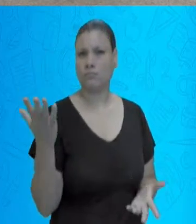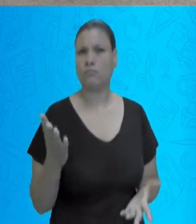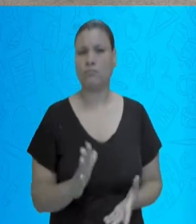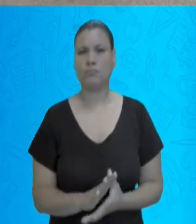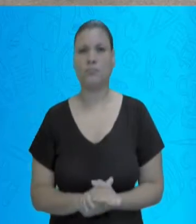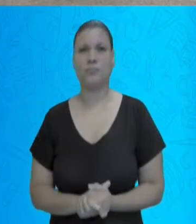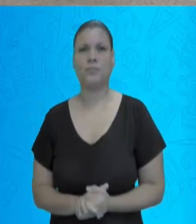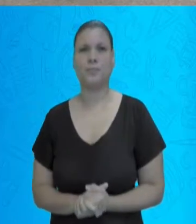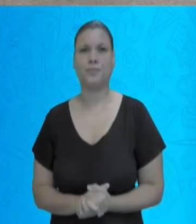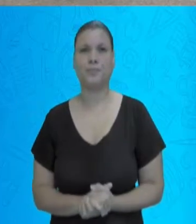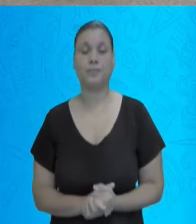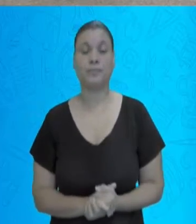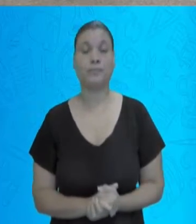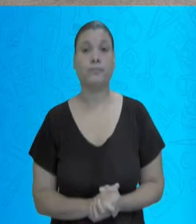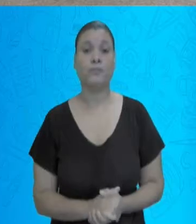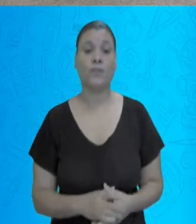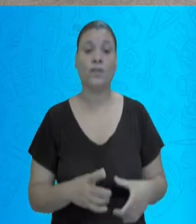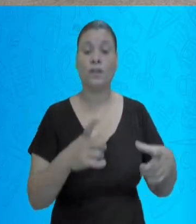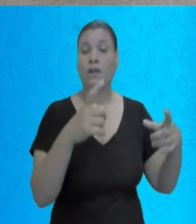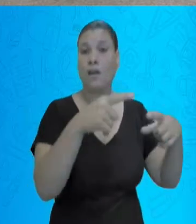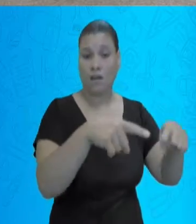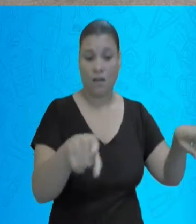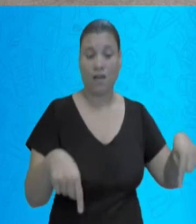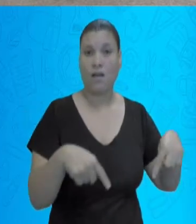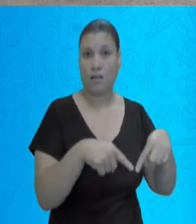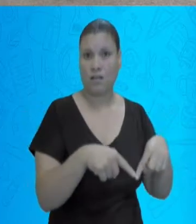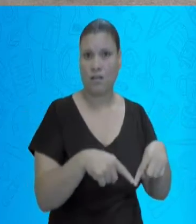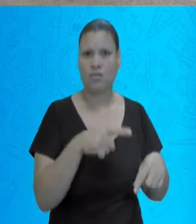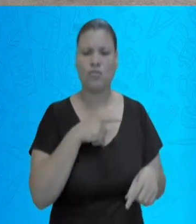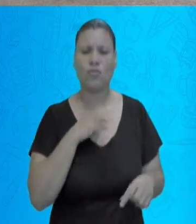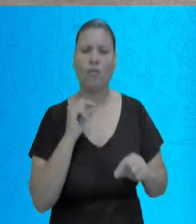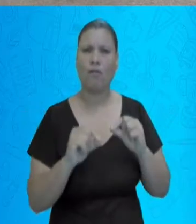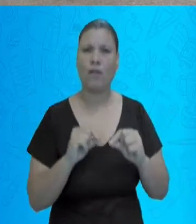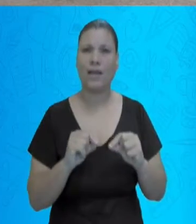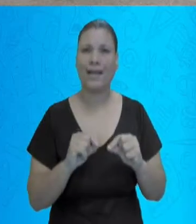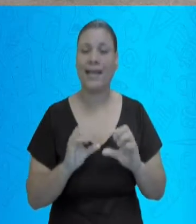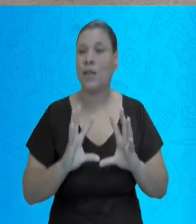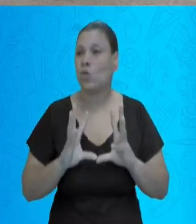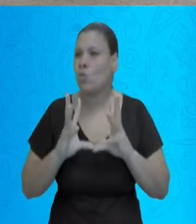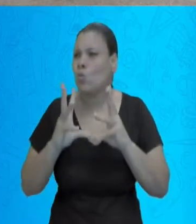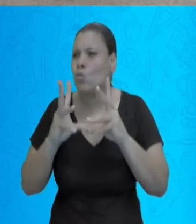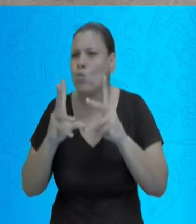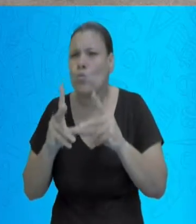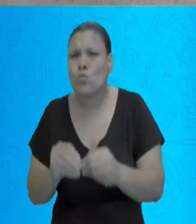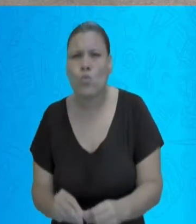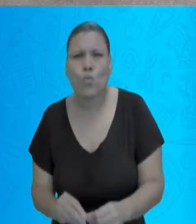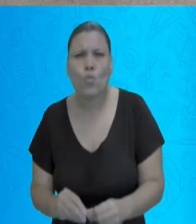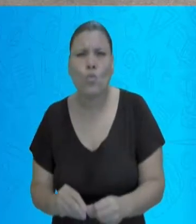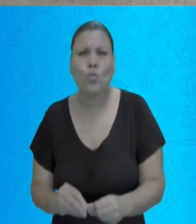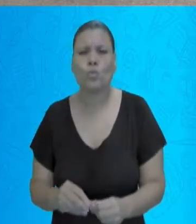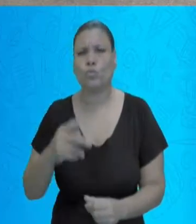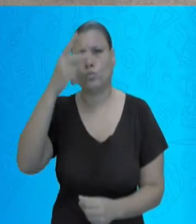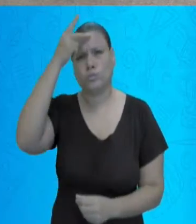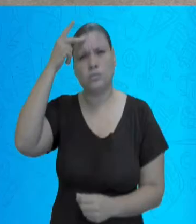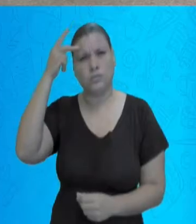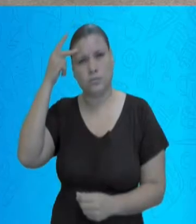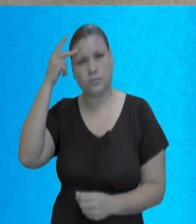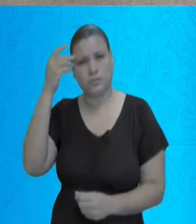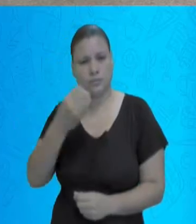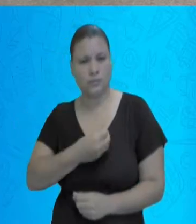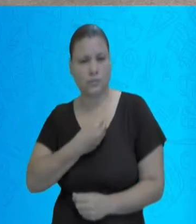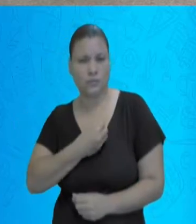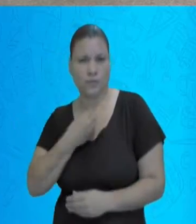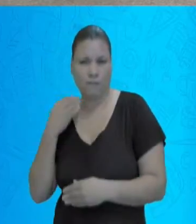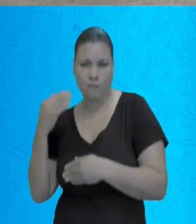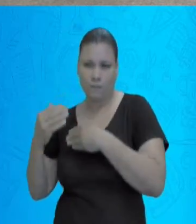esses espaços continham tudo aquilo que o colecionador coletava ao longo da vida, exibindo um